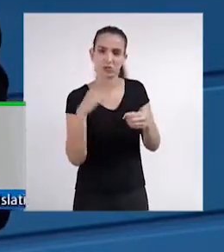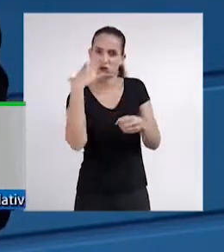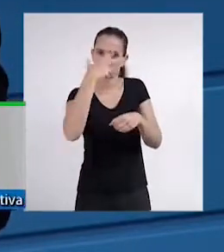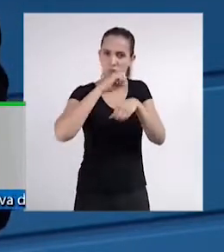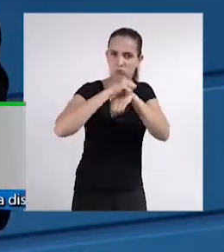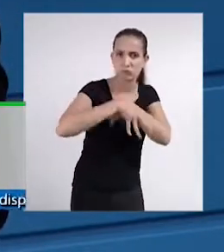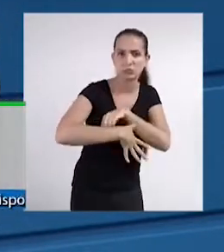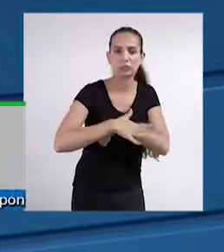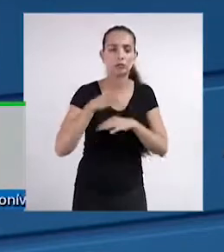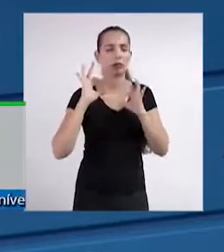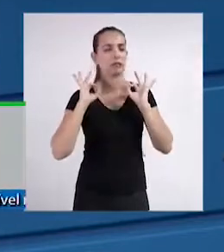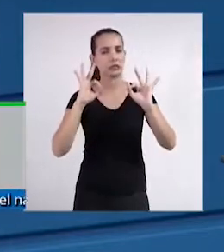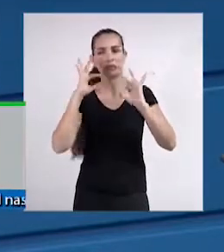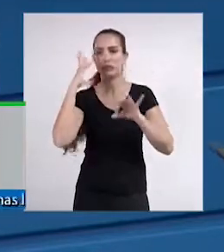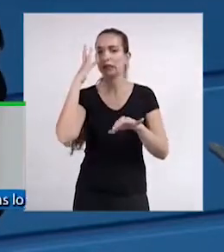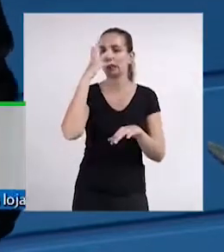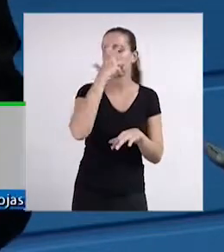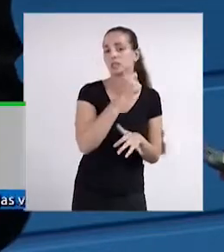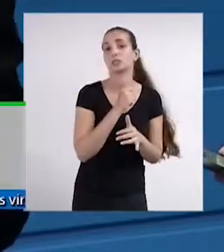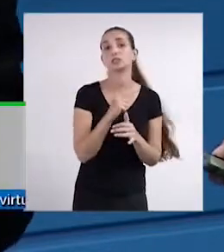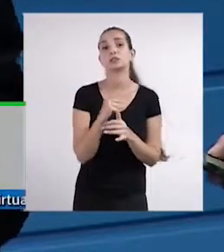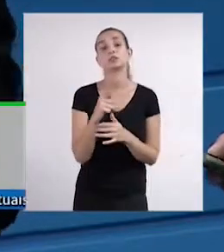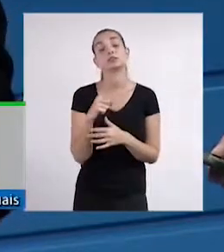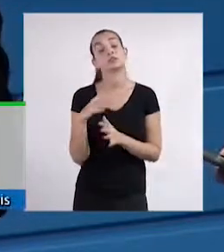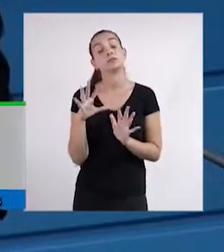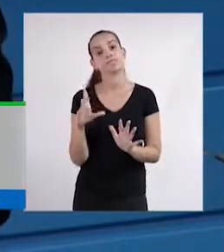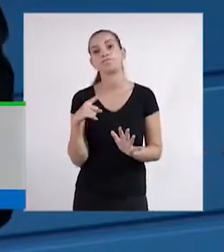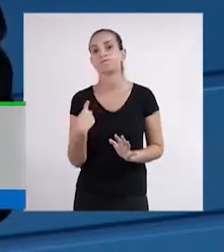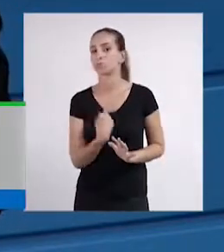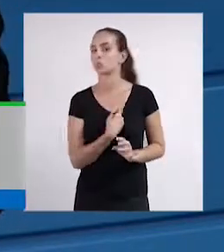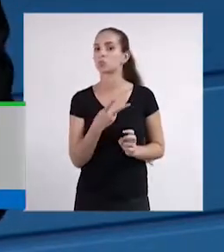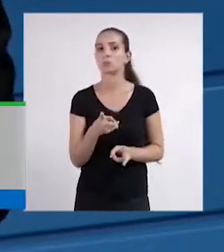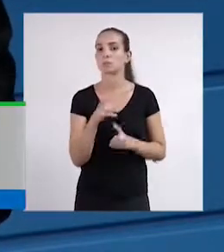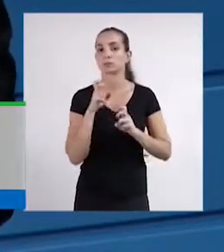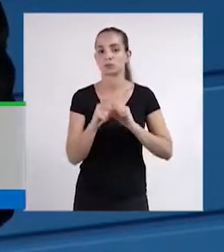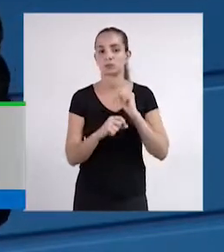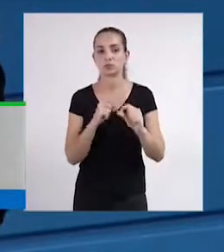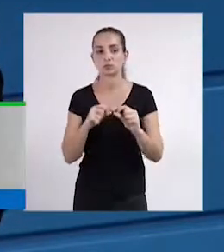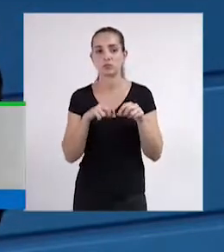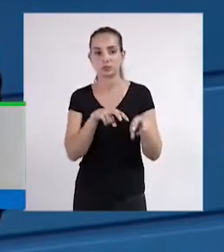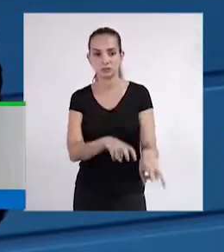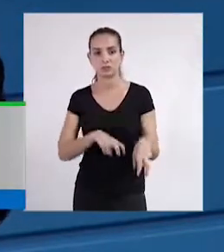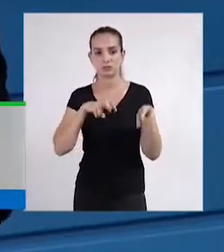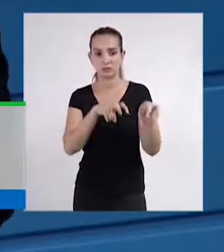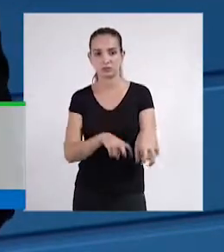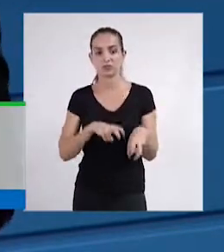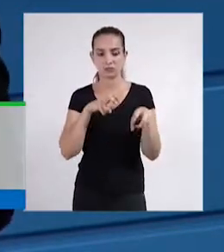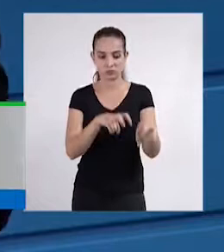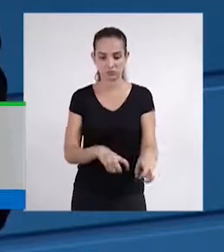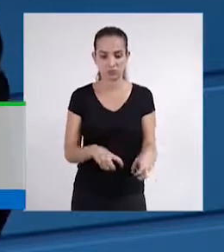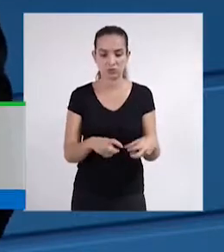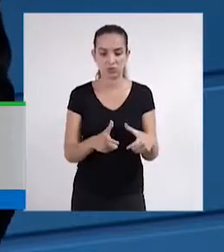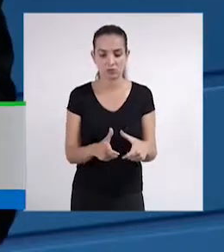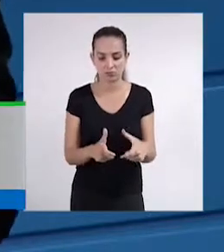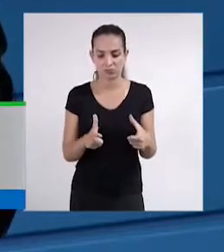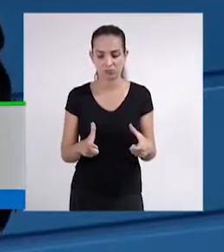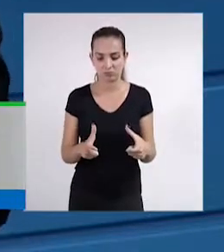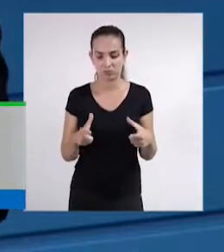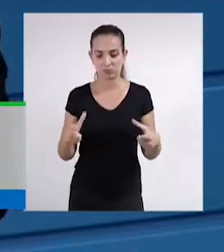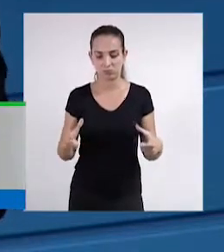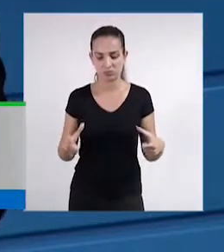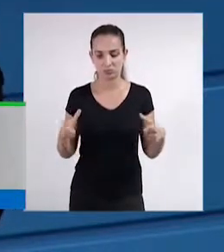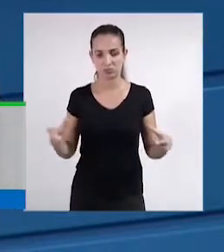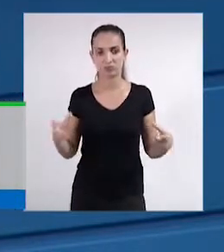belezas naturais que ele tem, e assim a gente percebe que o agronegócio ele vai avançando,